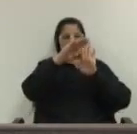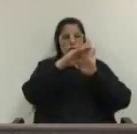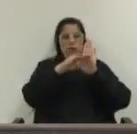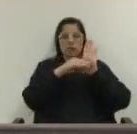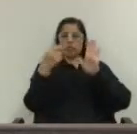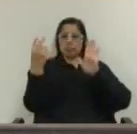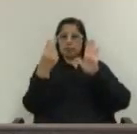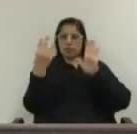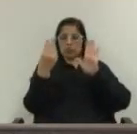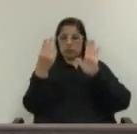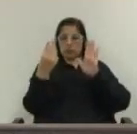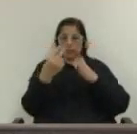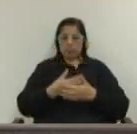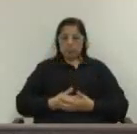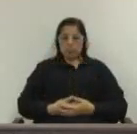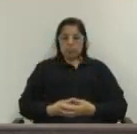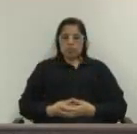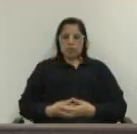comissões.